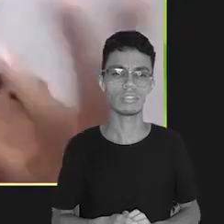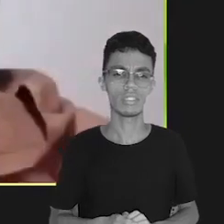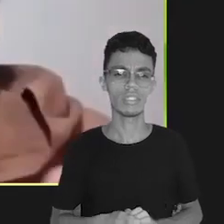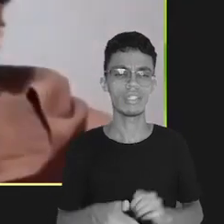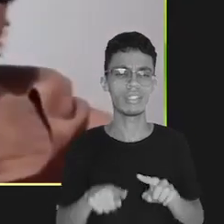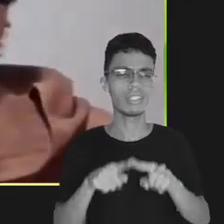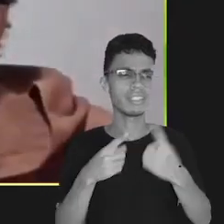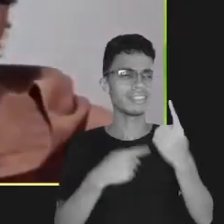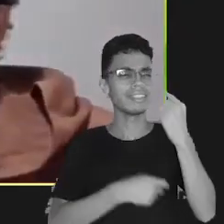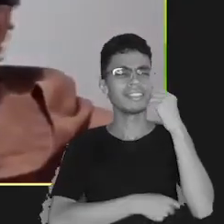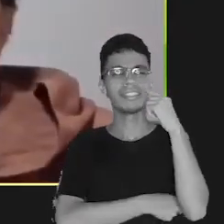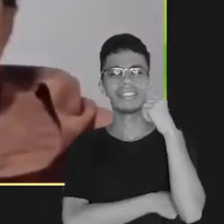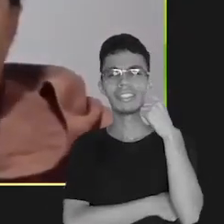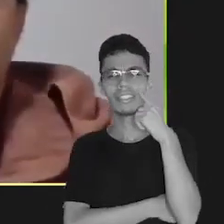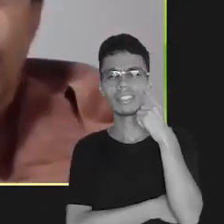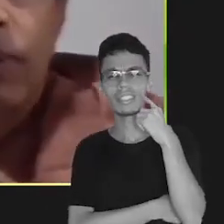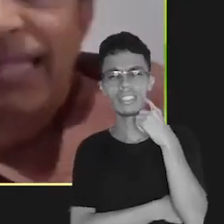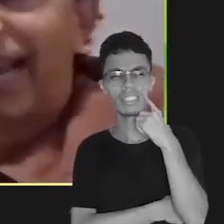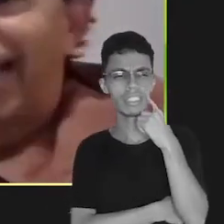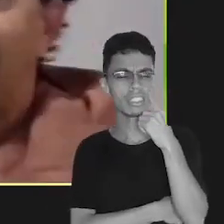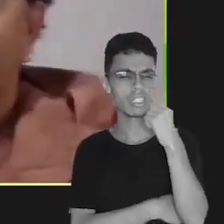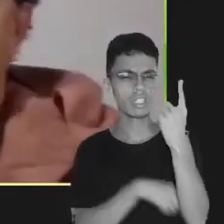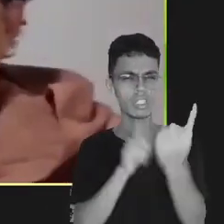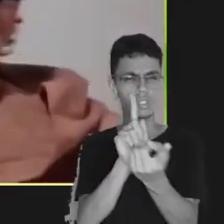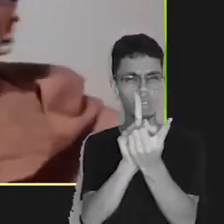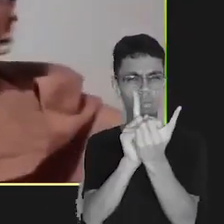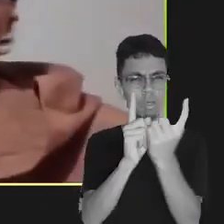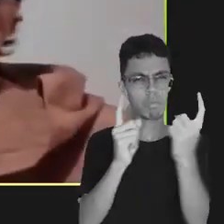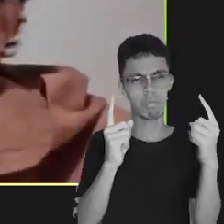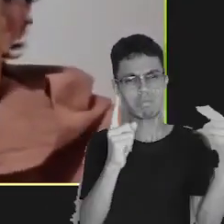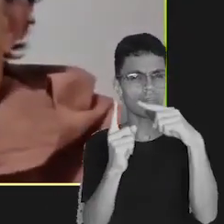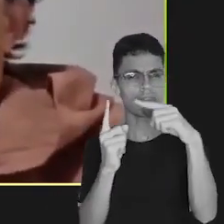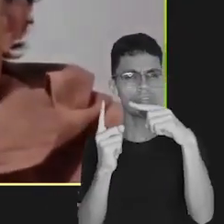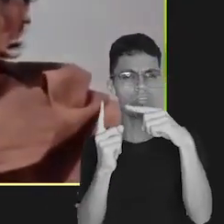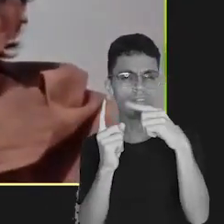Mas era tão visível que a sombra o atacava.